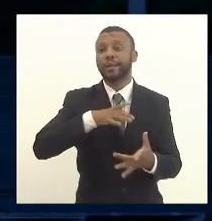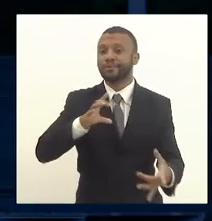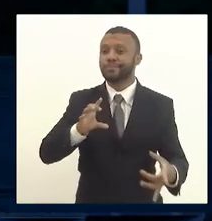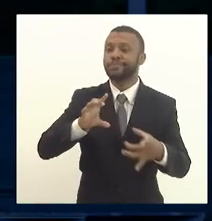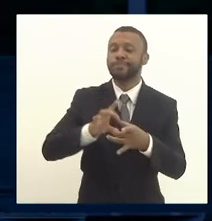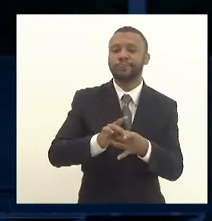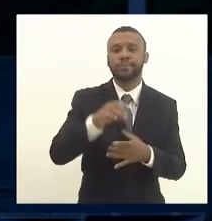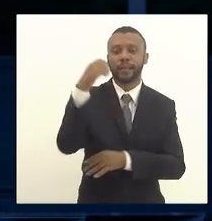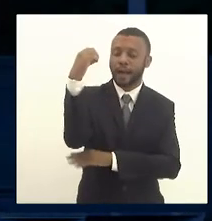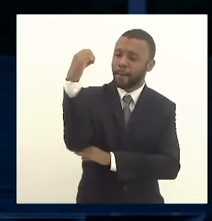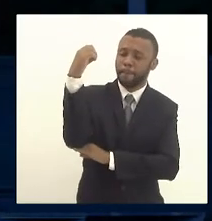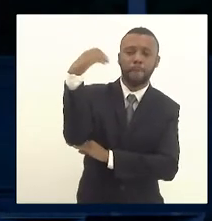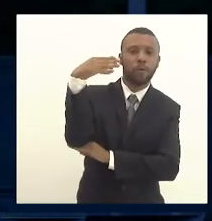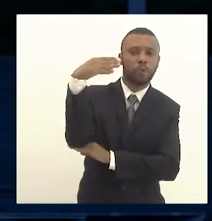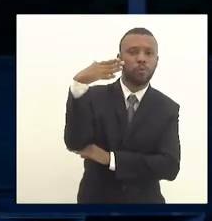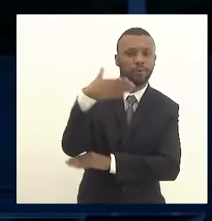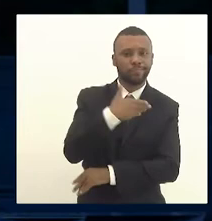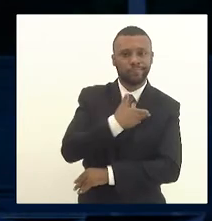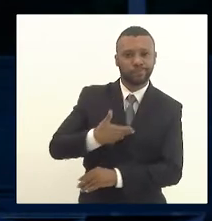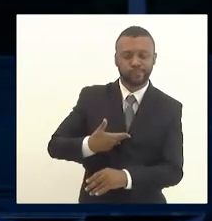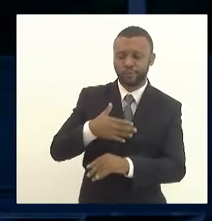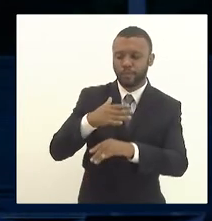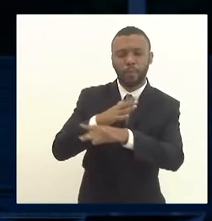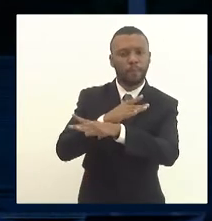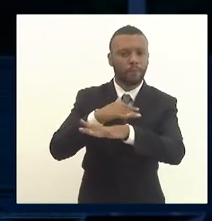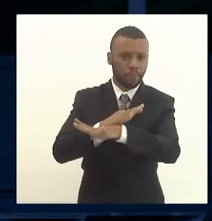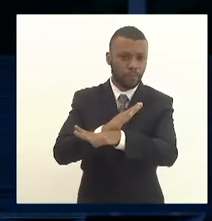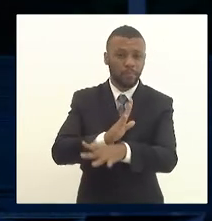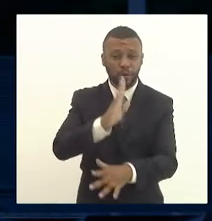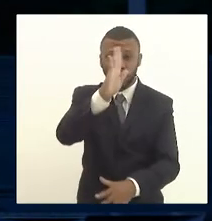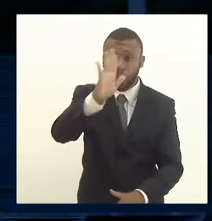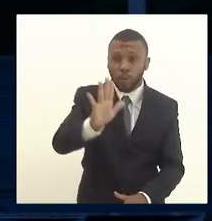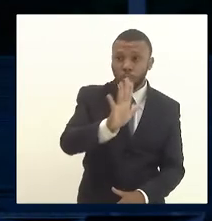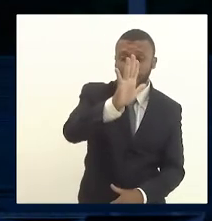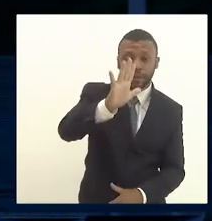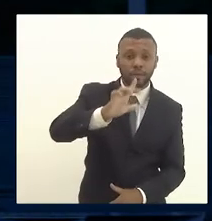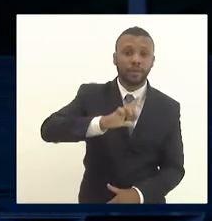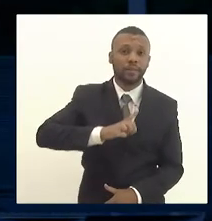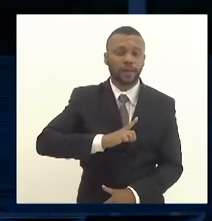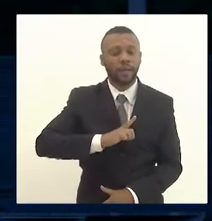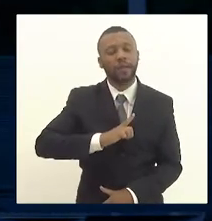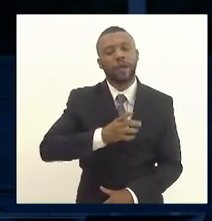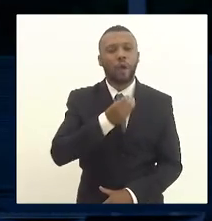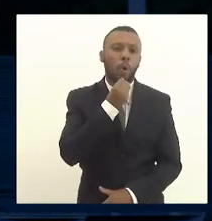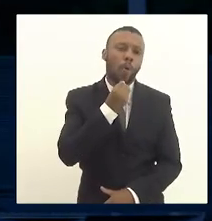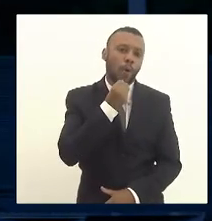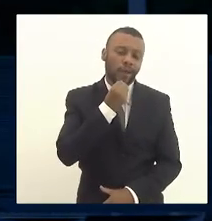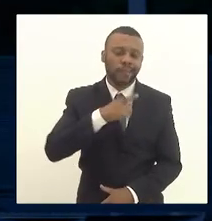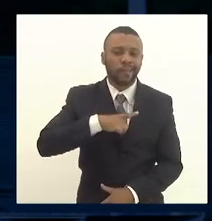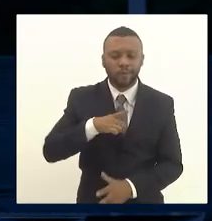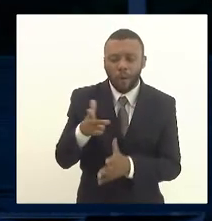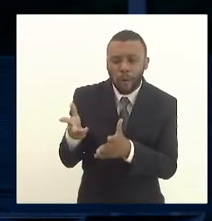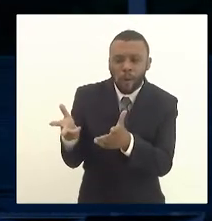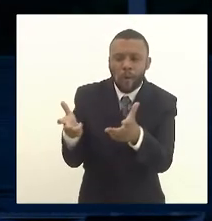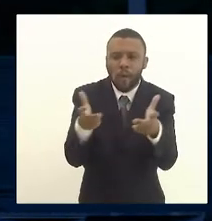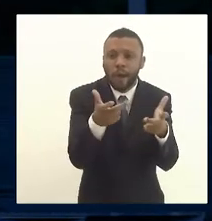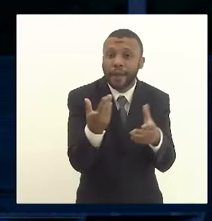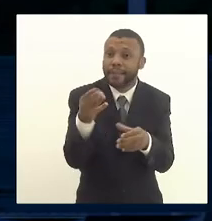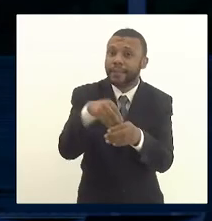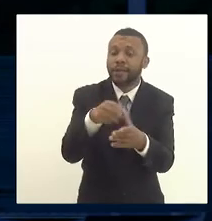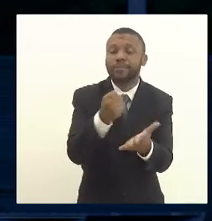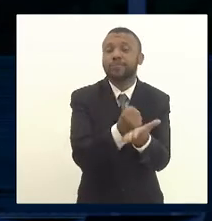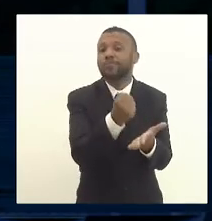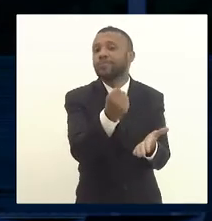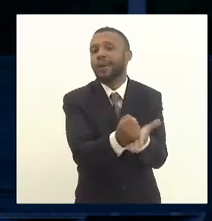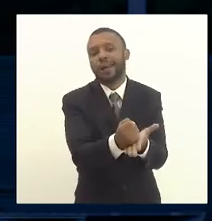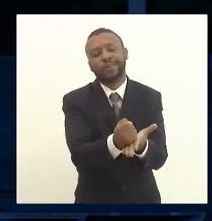nesse mundo, né, aqui, inúmeras oportunidades que já estão sendo exploradas em contratos estruturados. O caso da PPP do